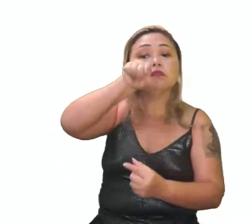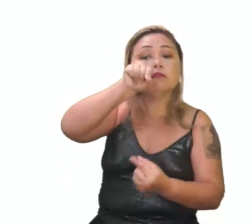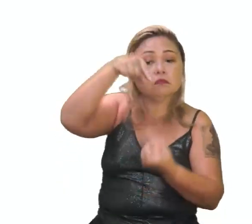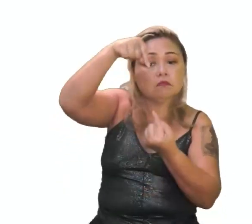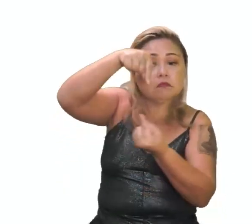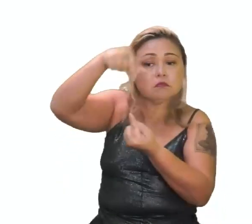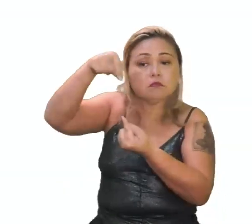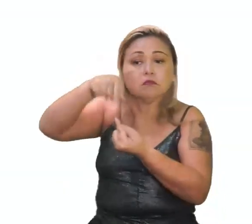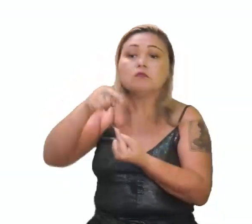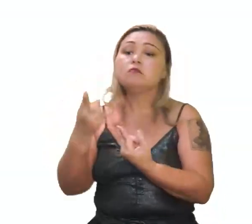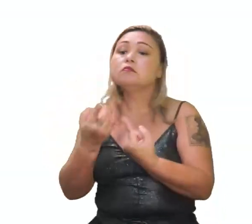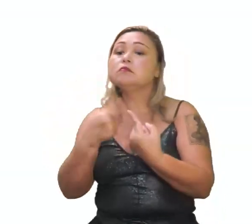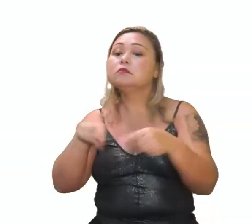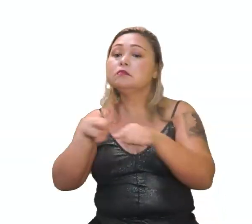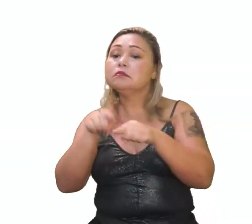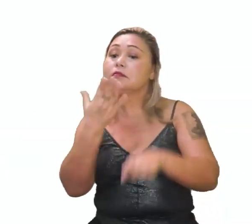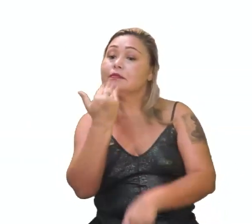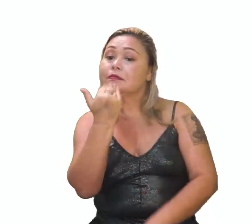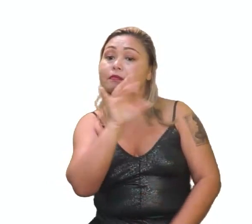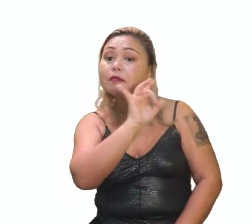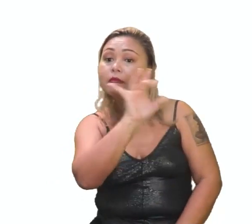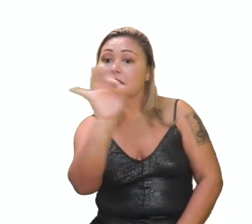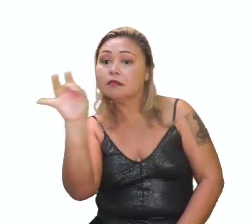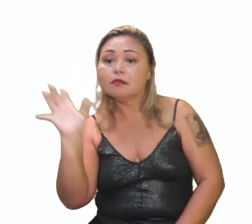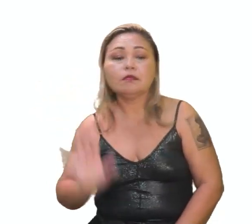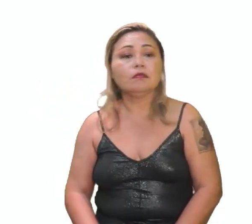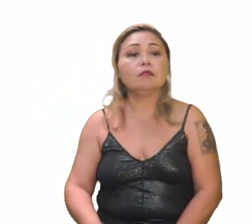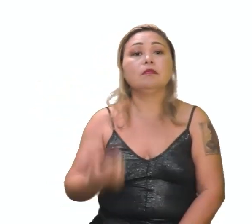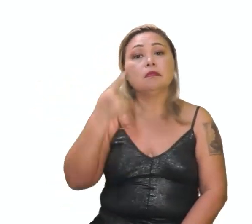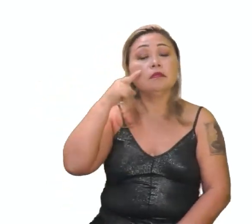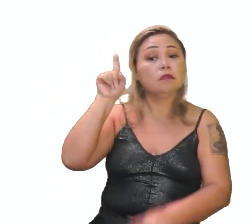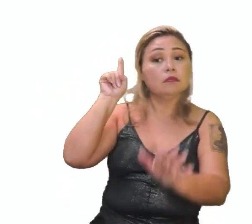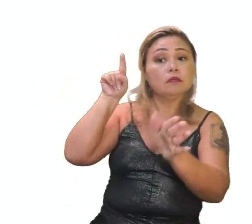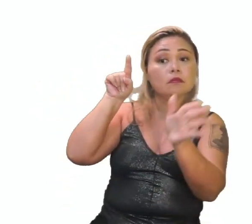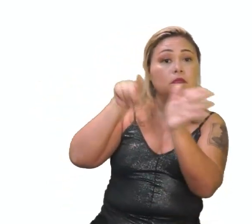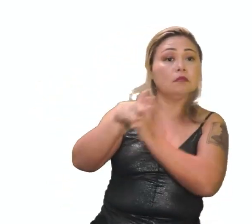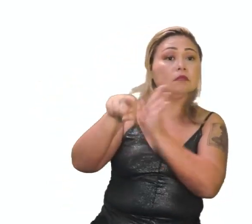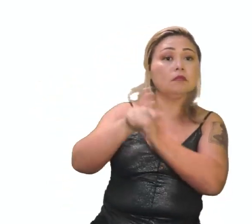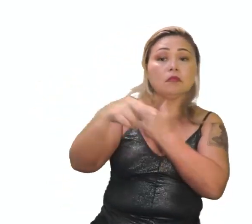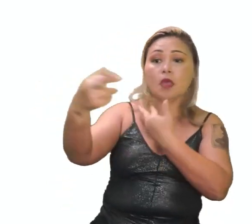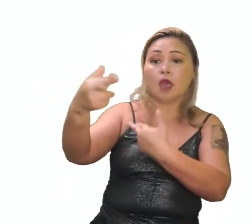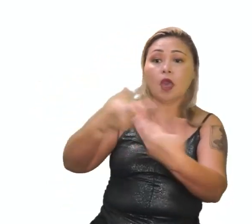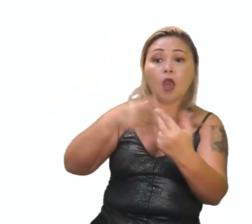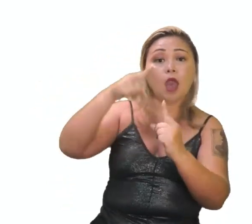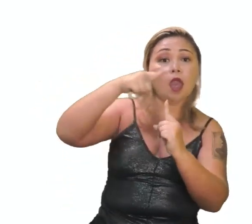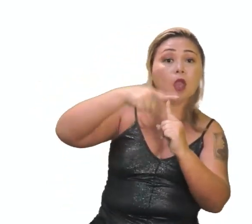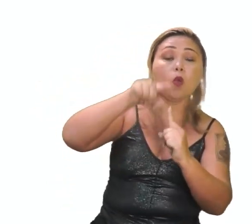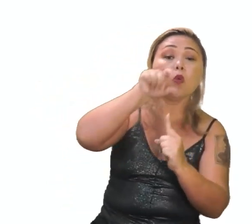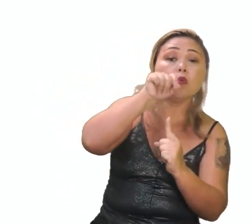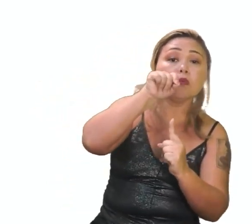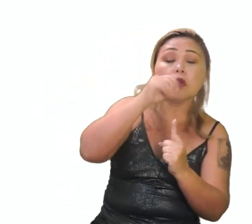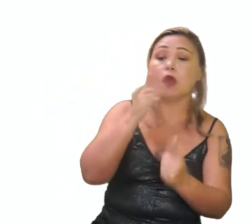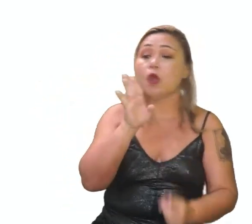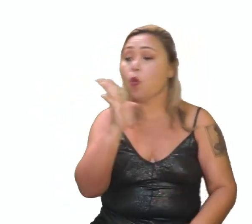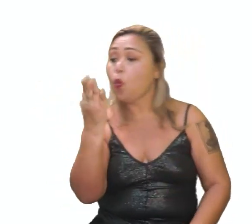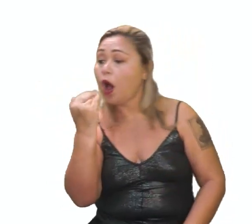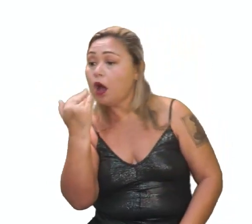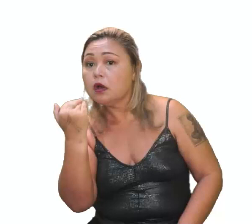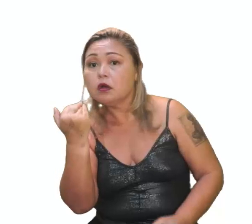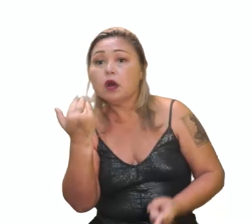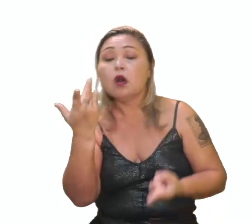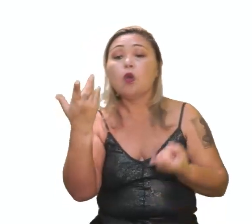relacionado ao hábito alimentar de cada um deles. Vamos então para a questão. A relação entre esse tipo de bico e o alimento,